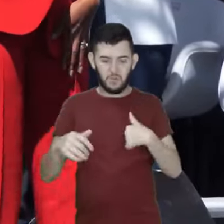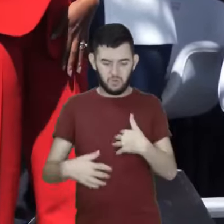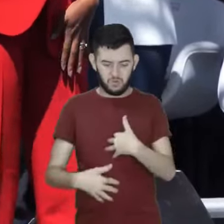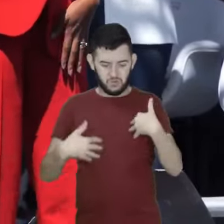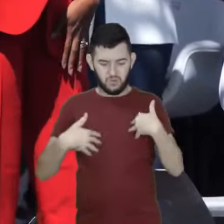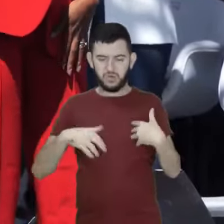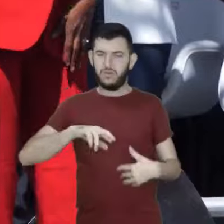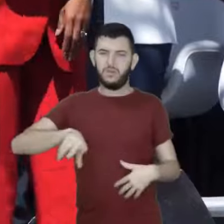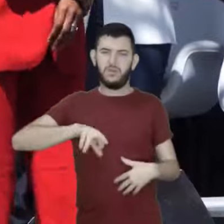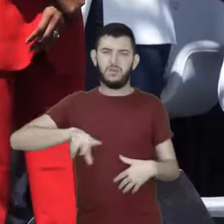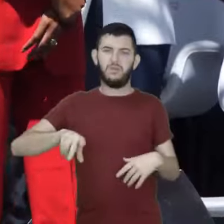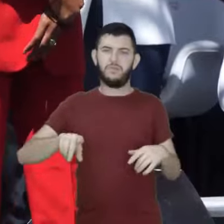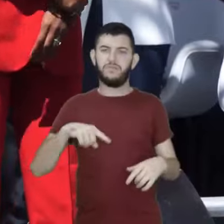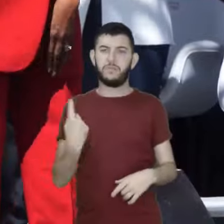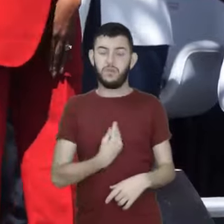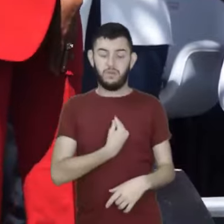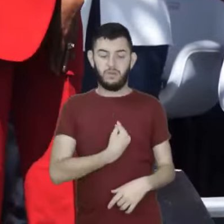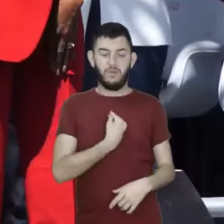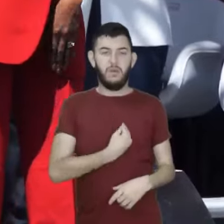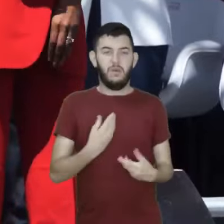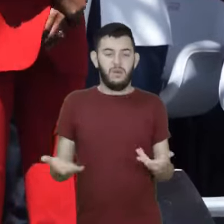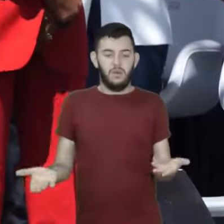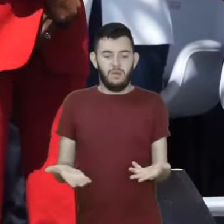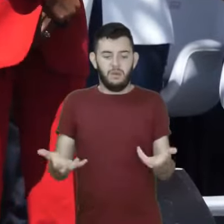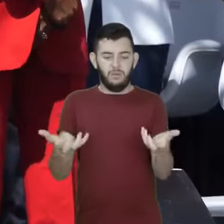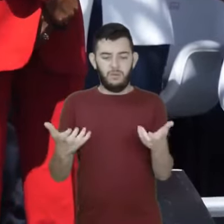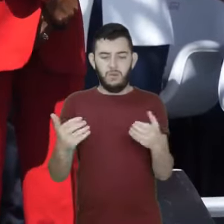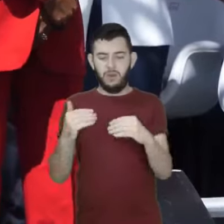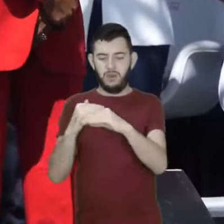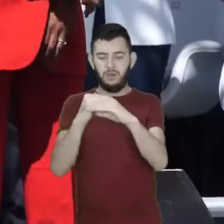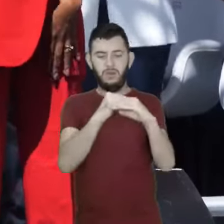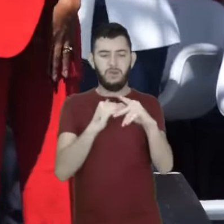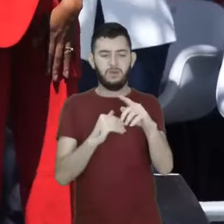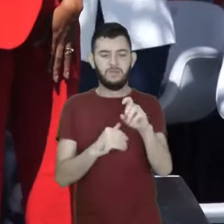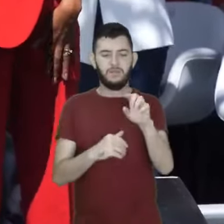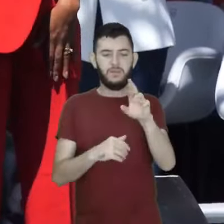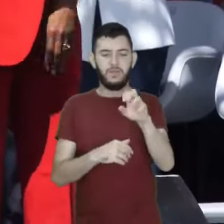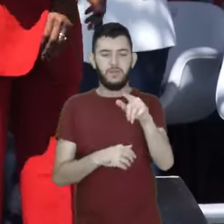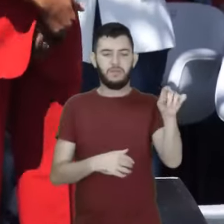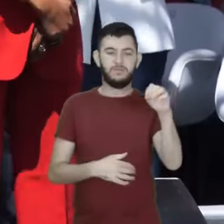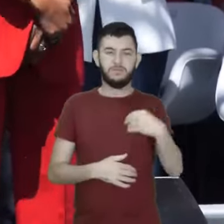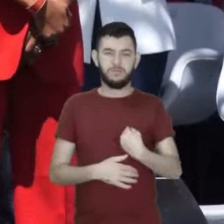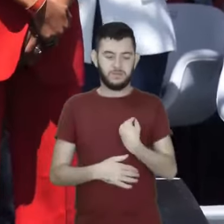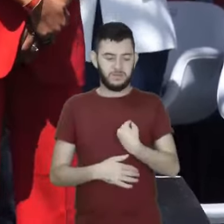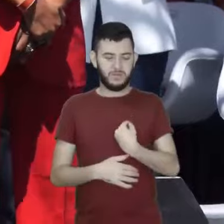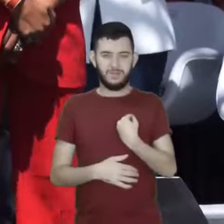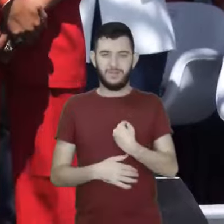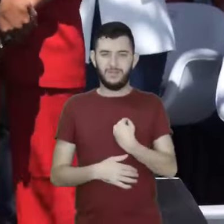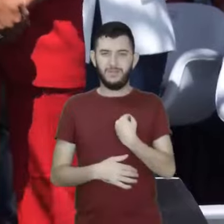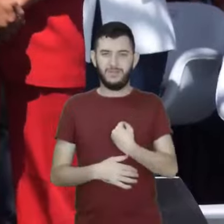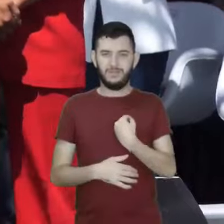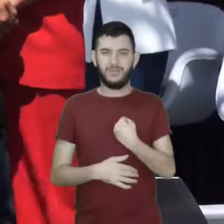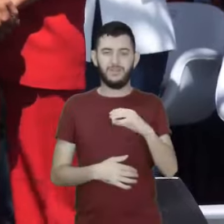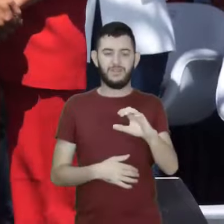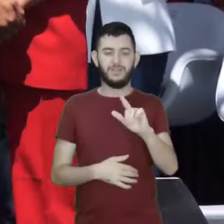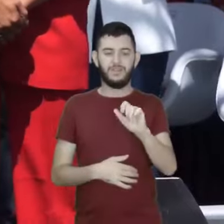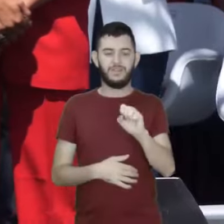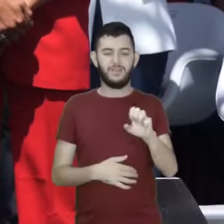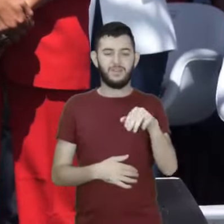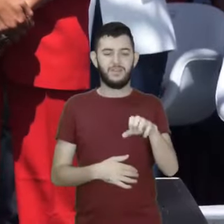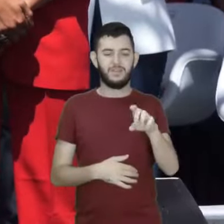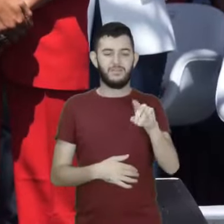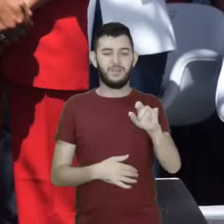queremos ter um padrão de vida de classe média. A gente quer ter carro, a gente quer televisão, a gente quer poder tirar férias,